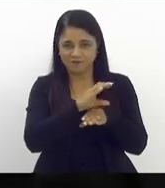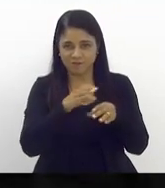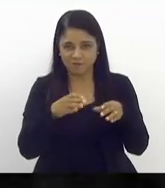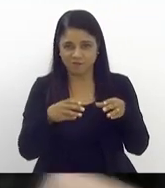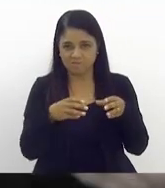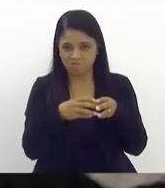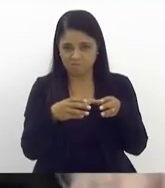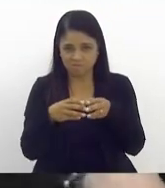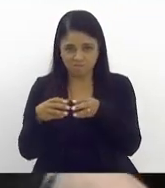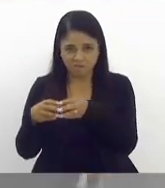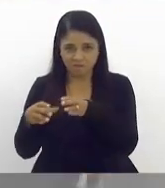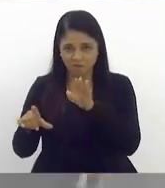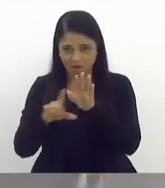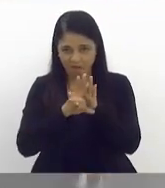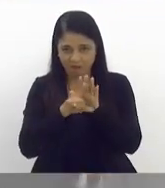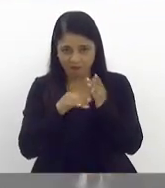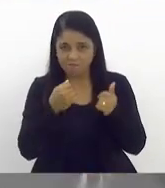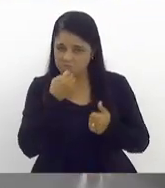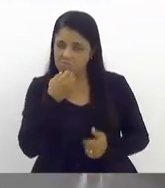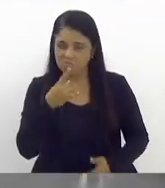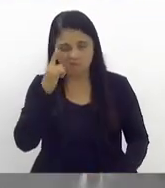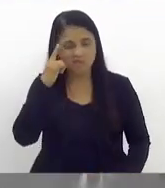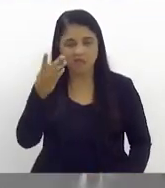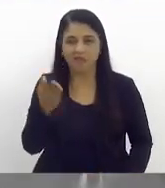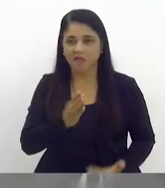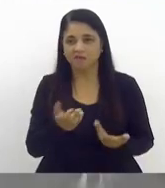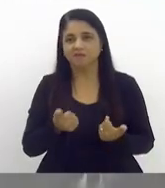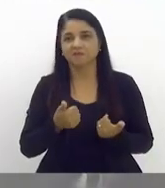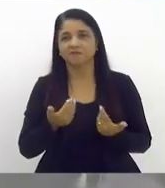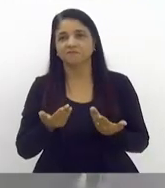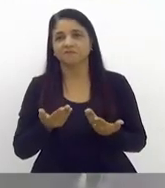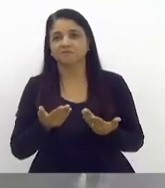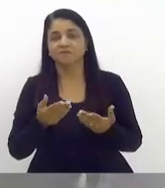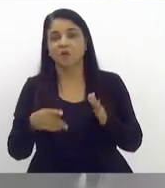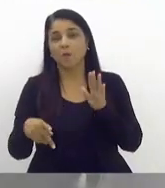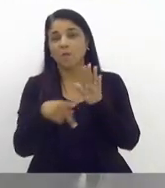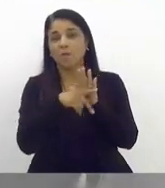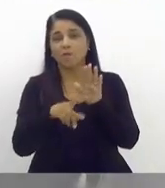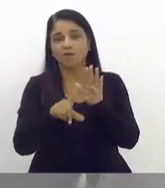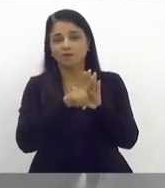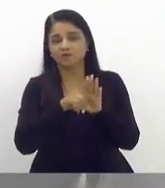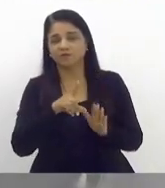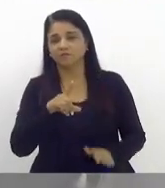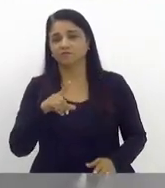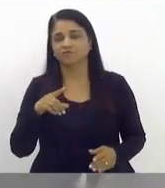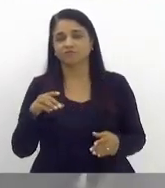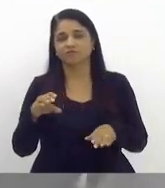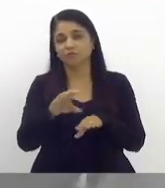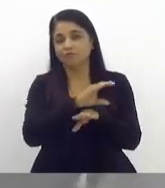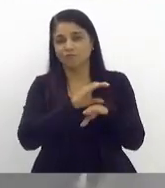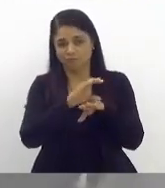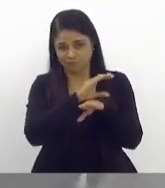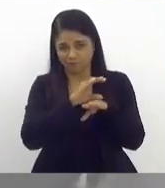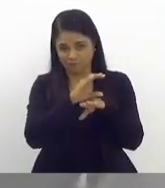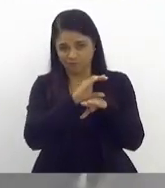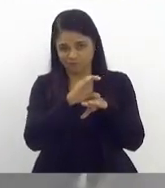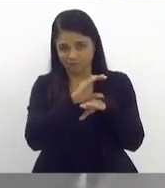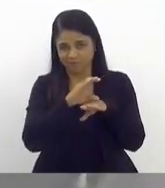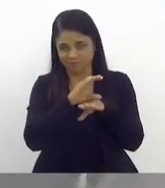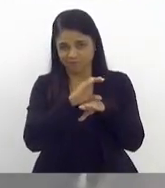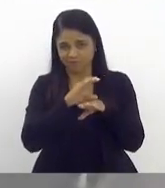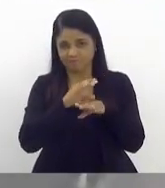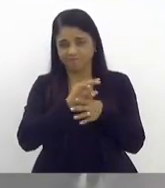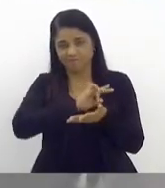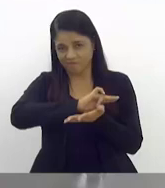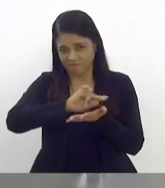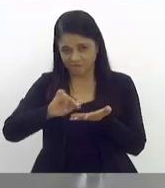Pode ser. Boa ideia. Boa ideia. Porque agora a gente adentra os projetos de constitucionalidade. Então, vou mais uma vez